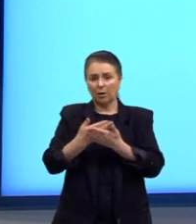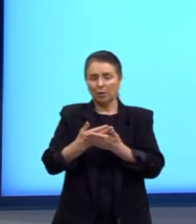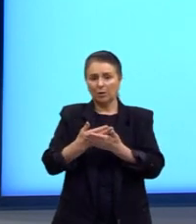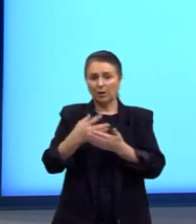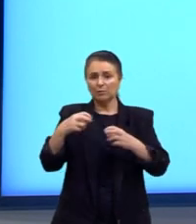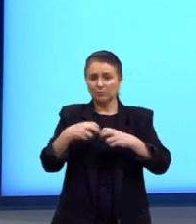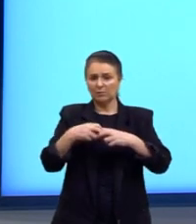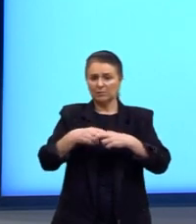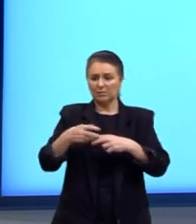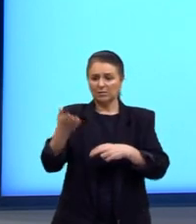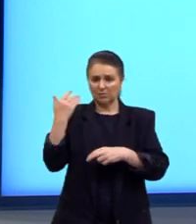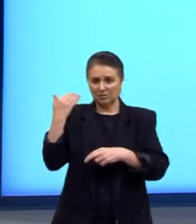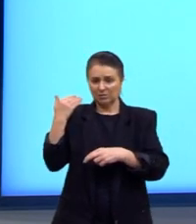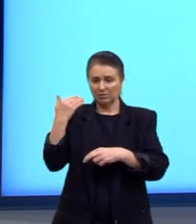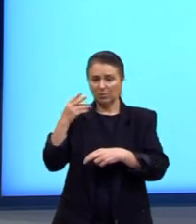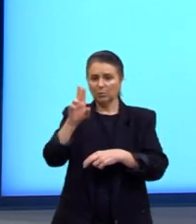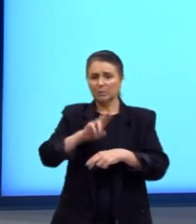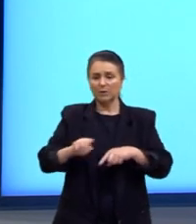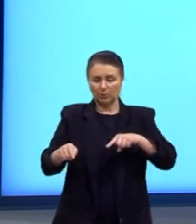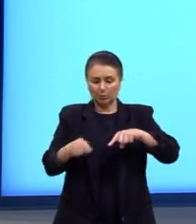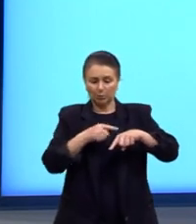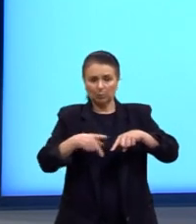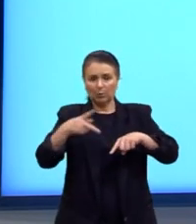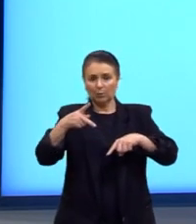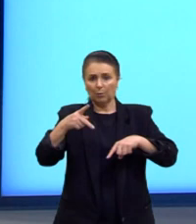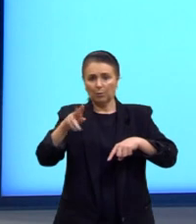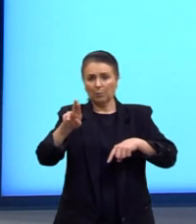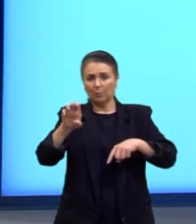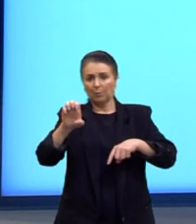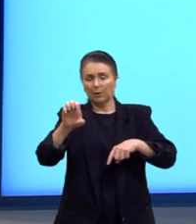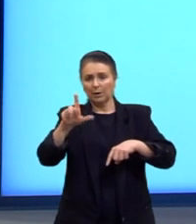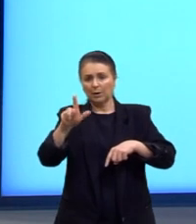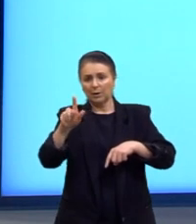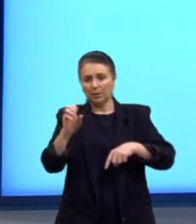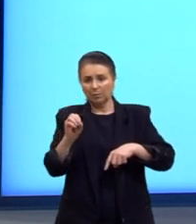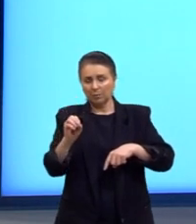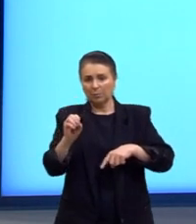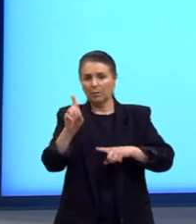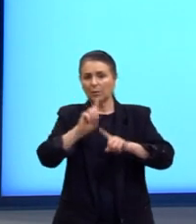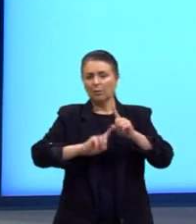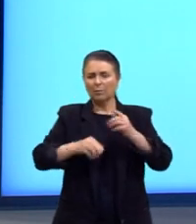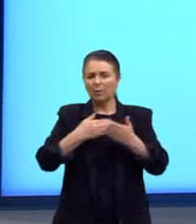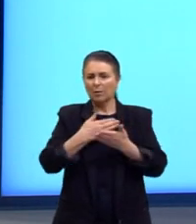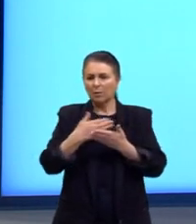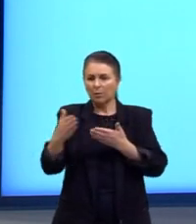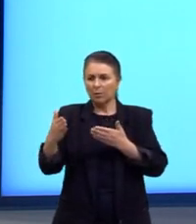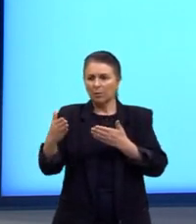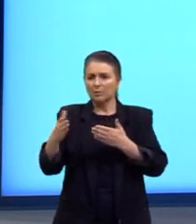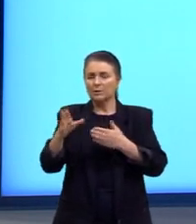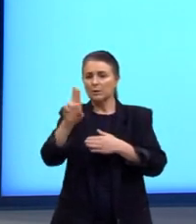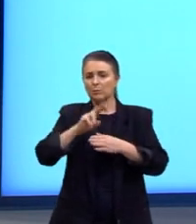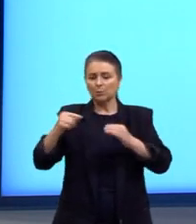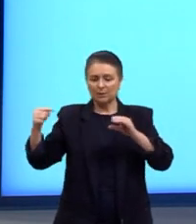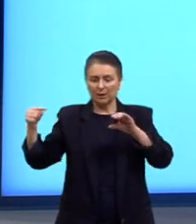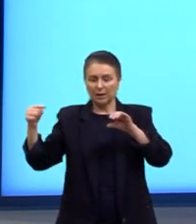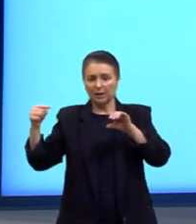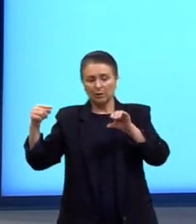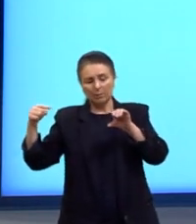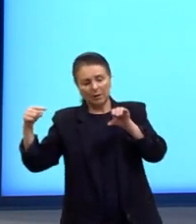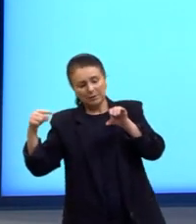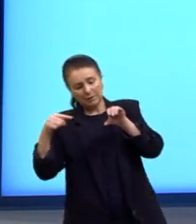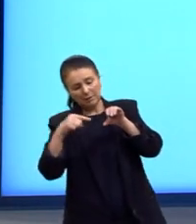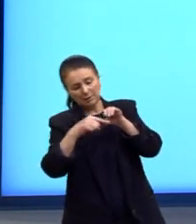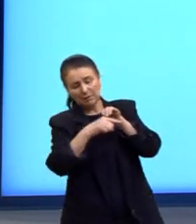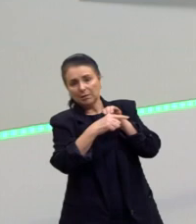até um exemplo usando um prego, né, porque tem que ser algo que a gente vai conseguir passar aqui no meio do solenoide, certo? Ele